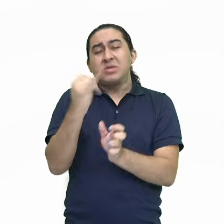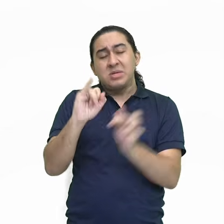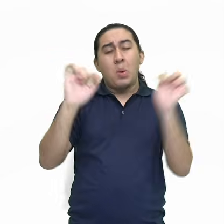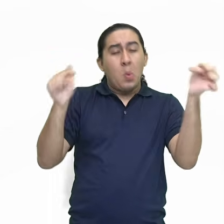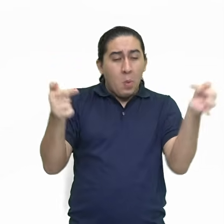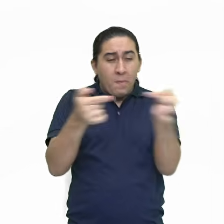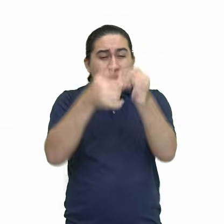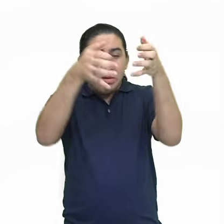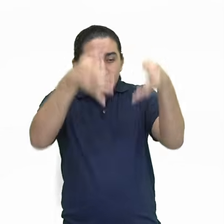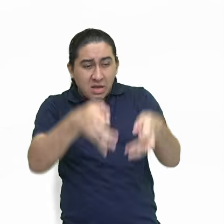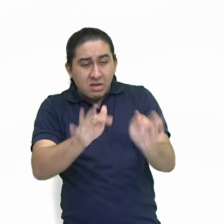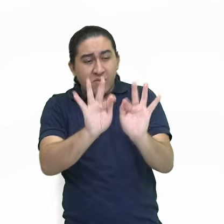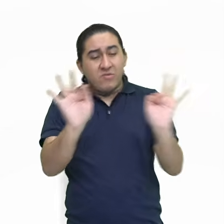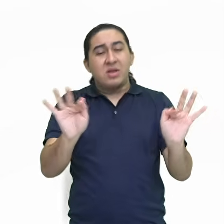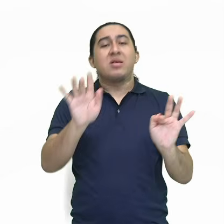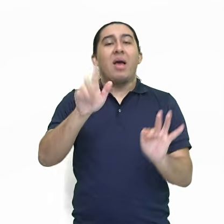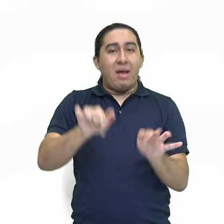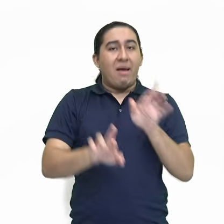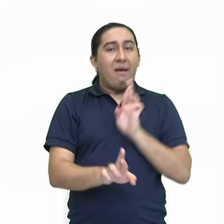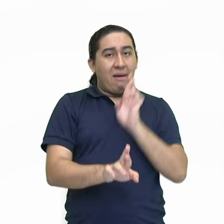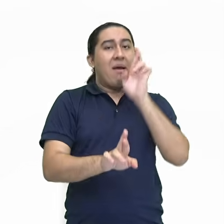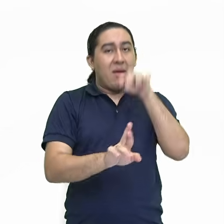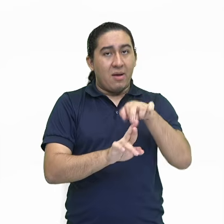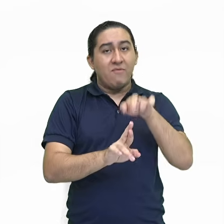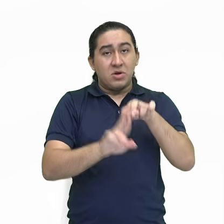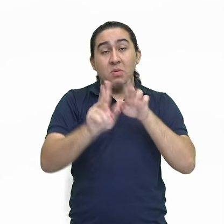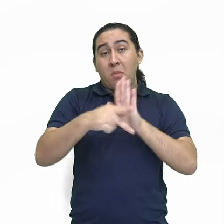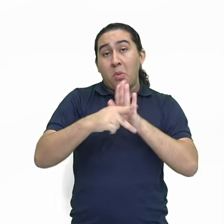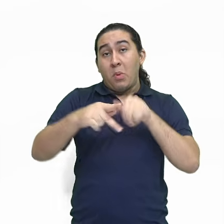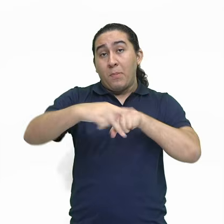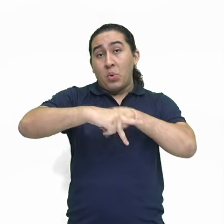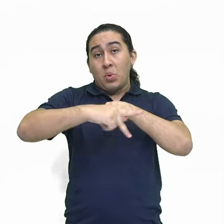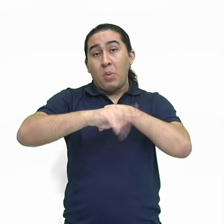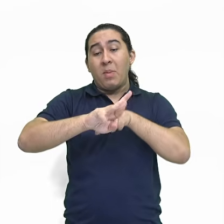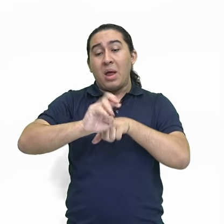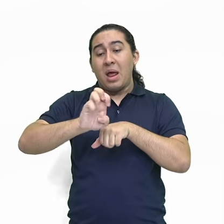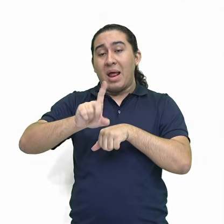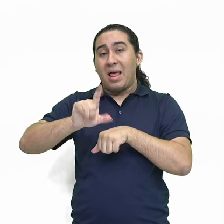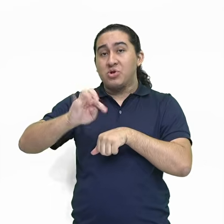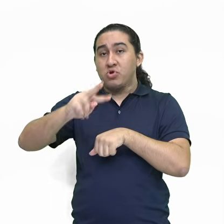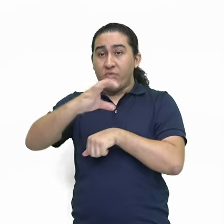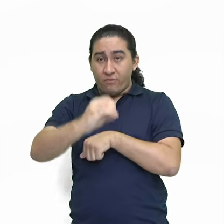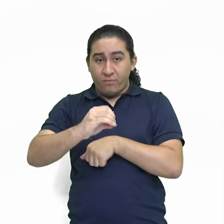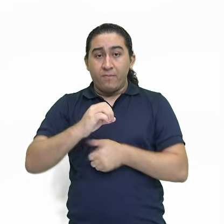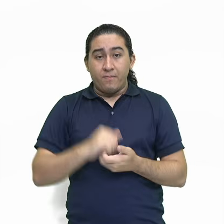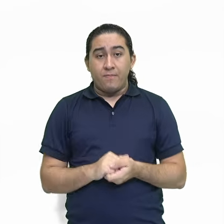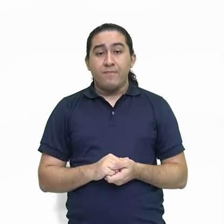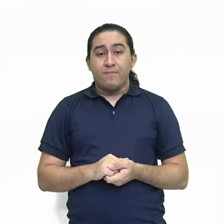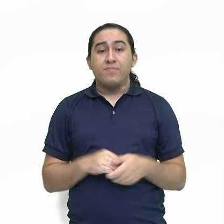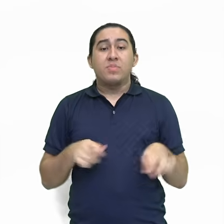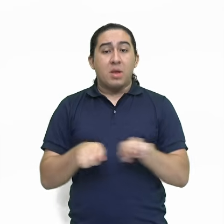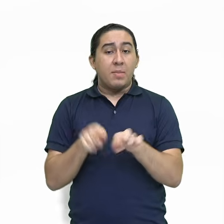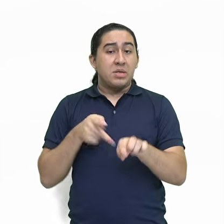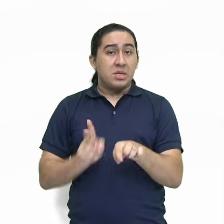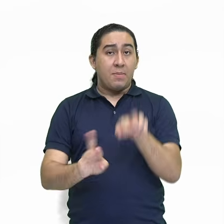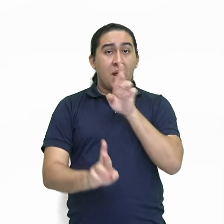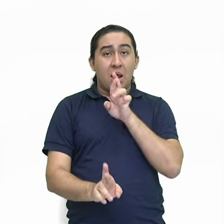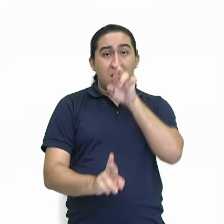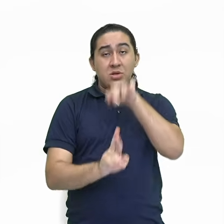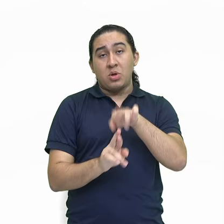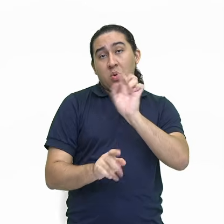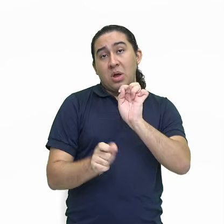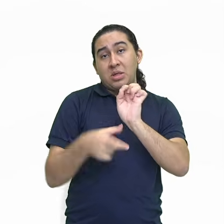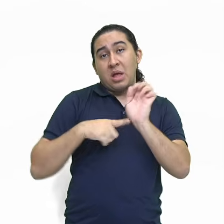ter certeza que é um pronome relativo. E esse que, ele está sempre relacionado a um